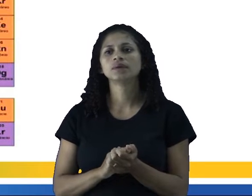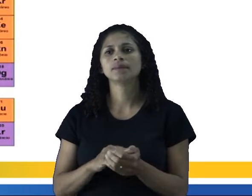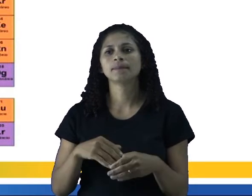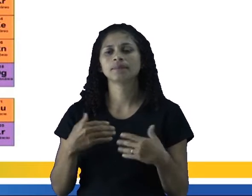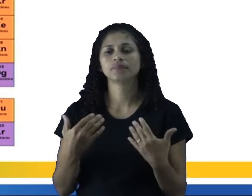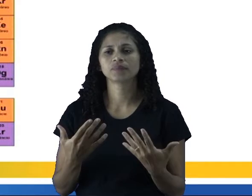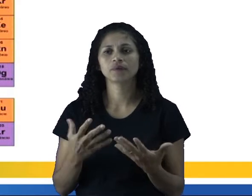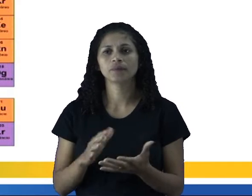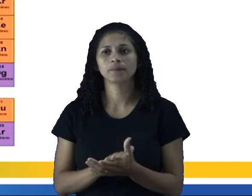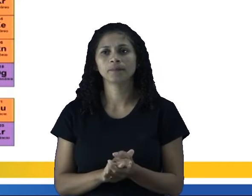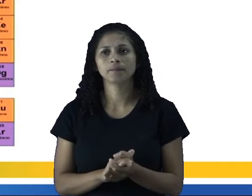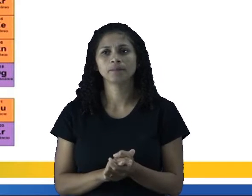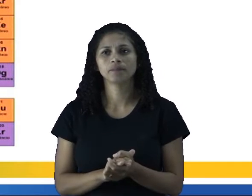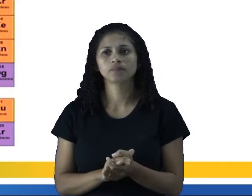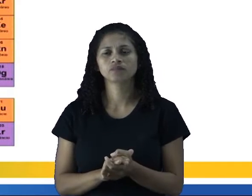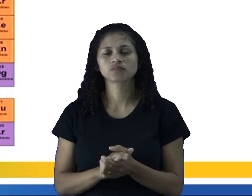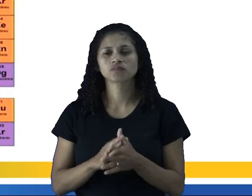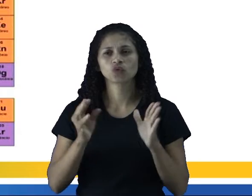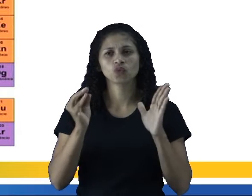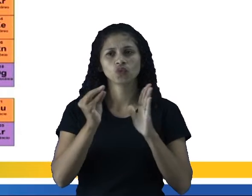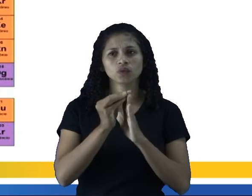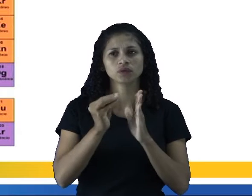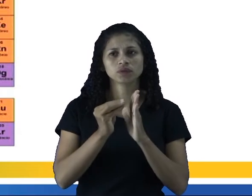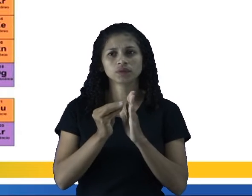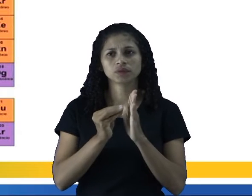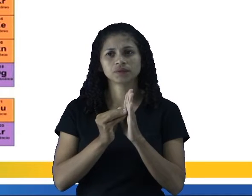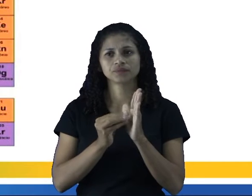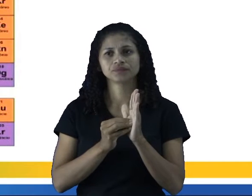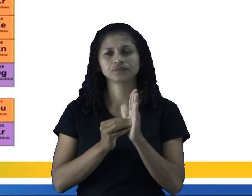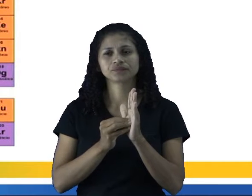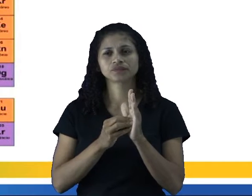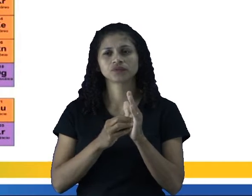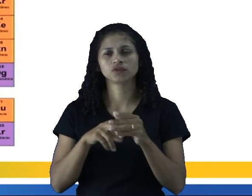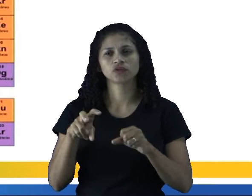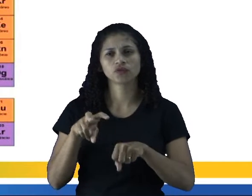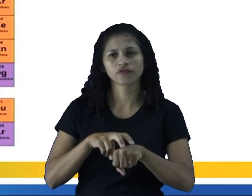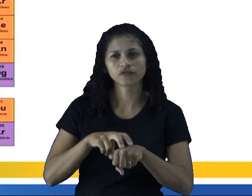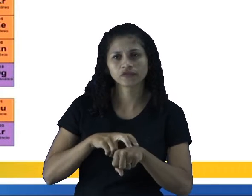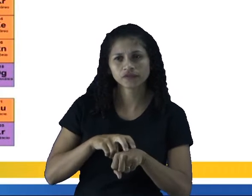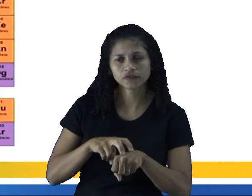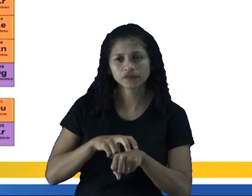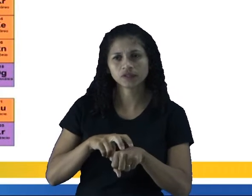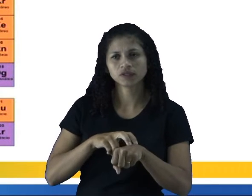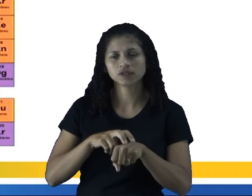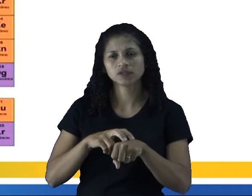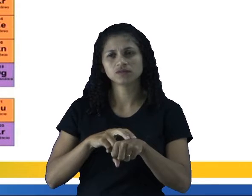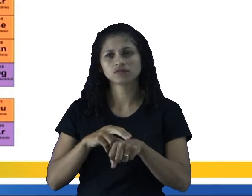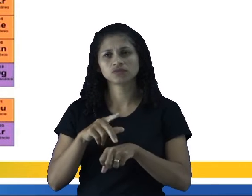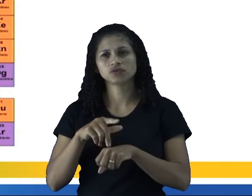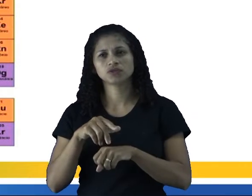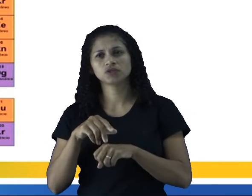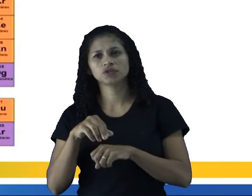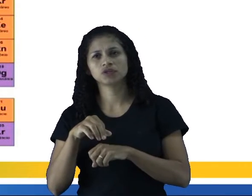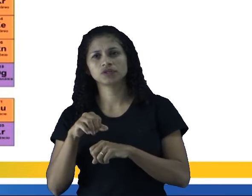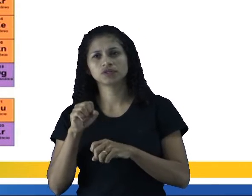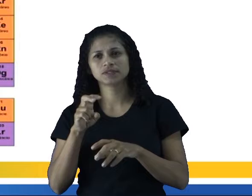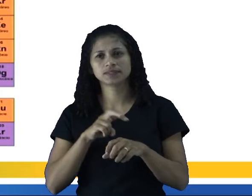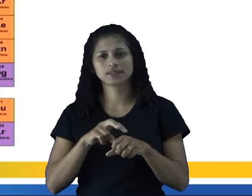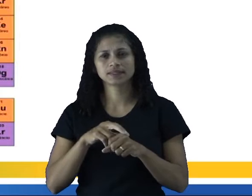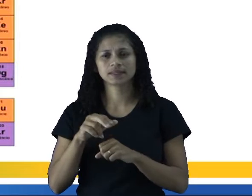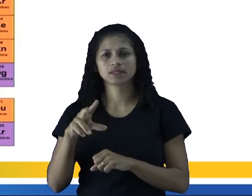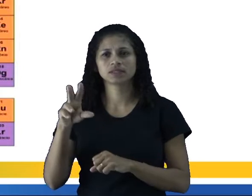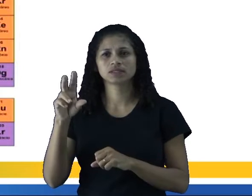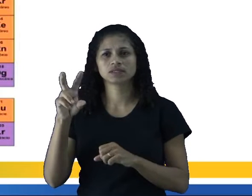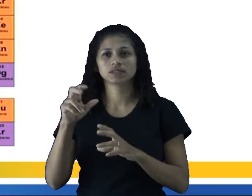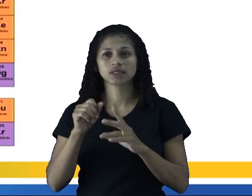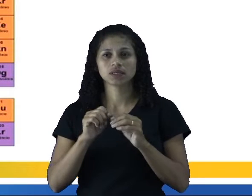cósmicos. Esses elementos que estão em verde, eles vieram de estrelas médias, os que estão em azul de